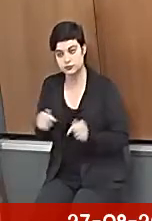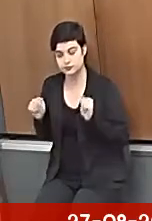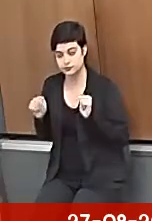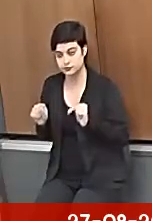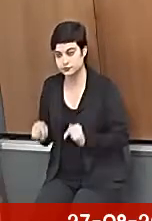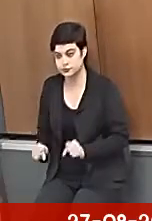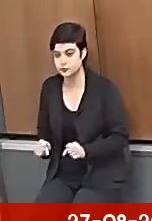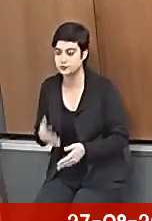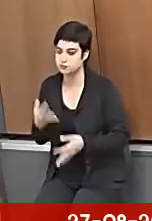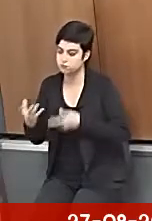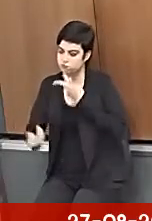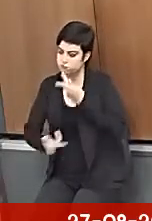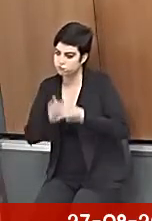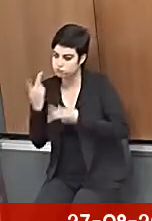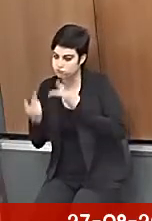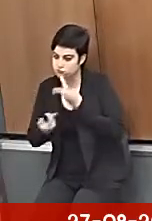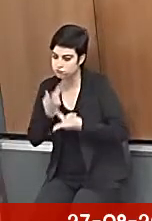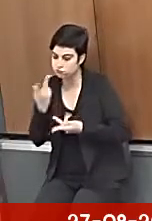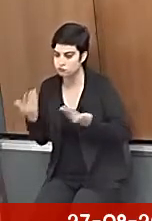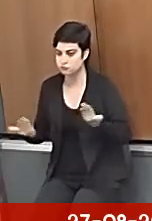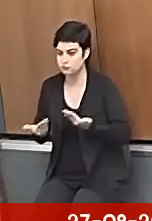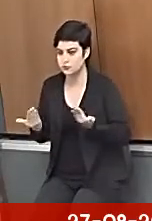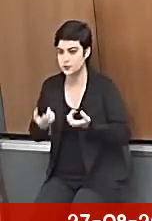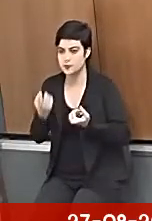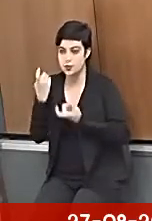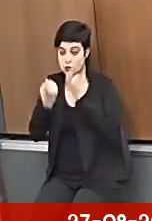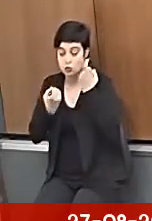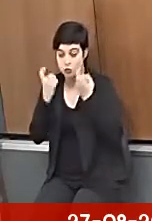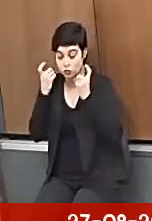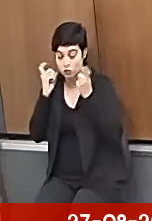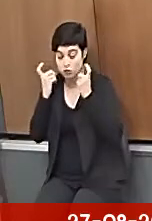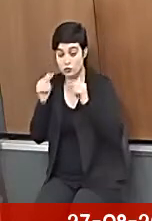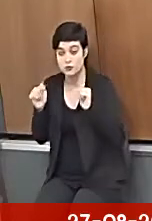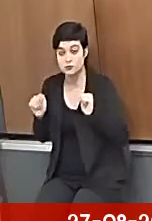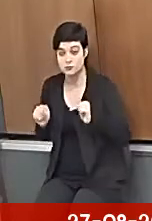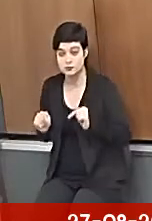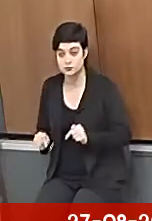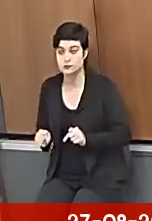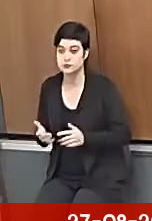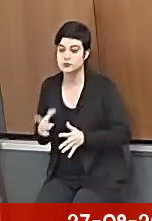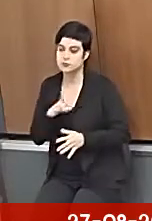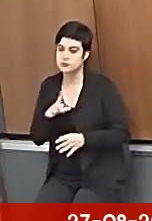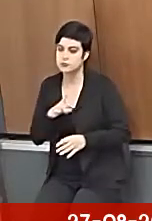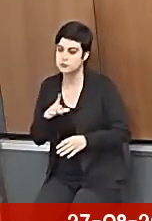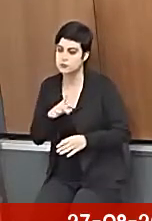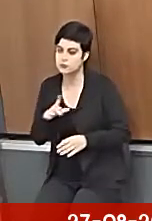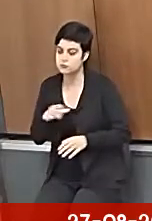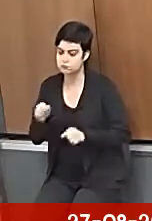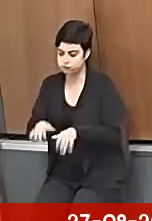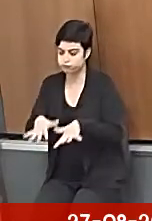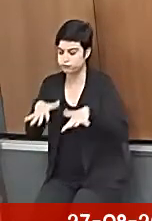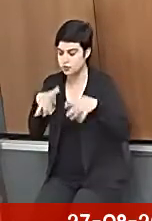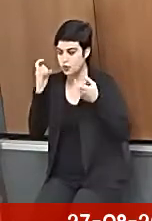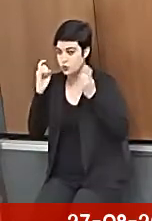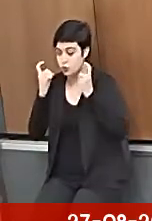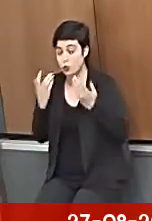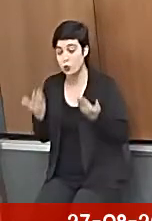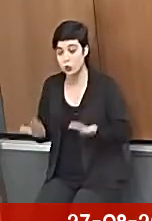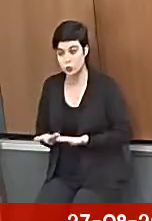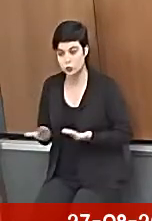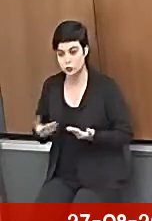abrilhantaram esta reunião mas essa discussão audiência pública na assembléia sempre cumprindo seu papel os deputados presentes